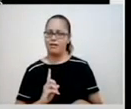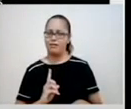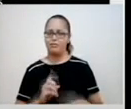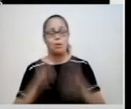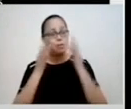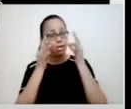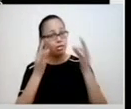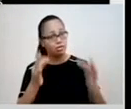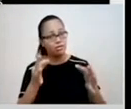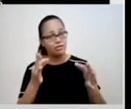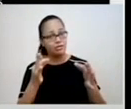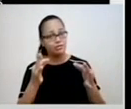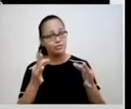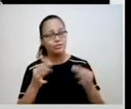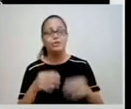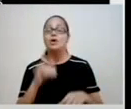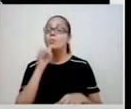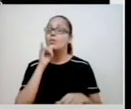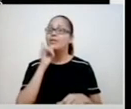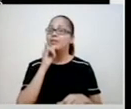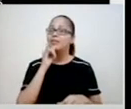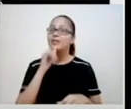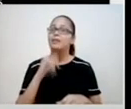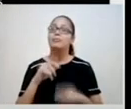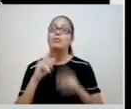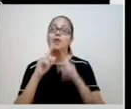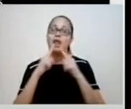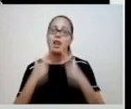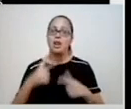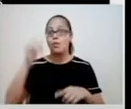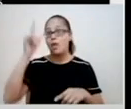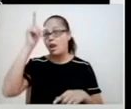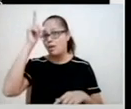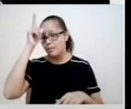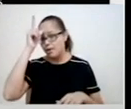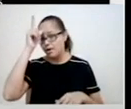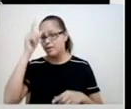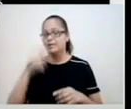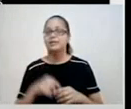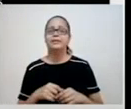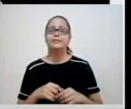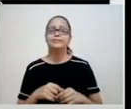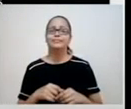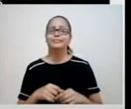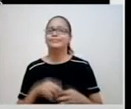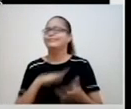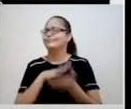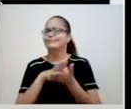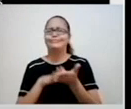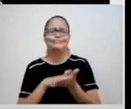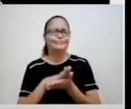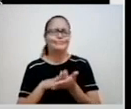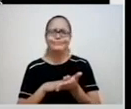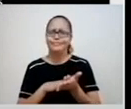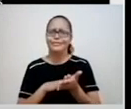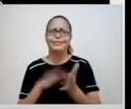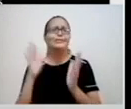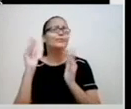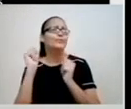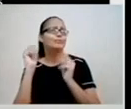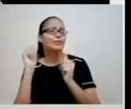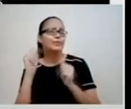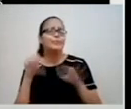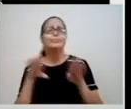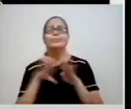prestar atenção. O alemão, por exemplo, quer coisa mais doida? Não bate nada com nada. Até no espanhol, que